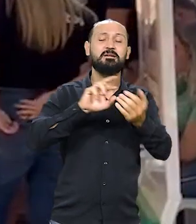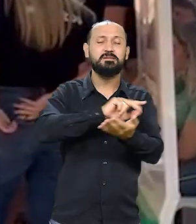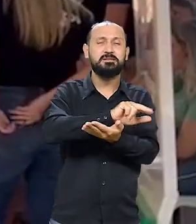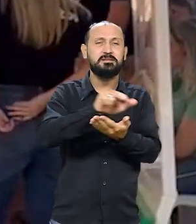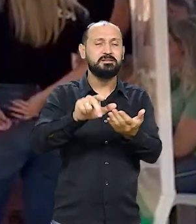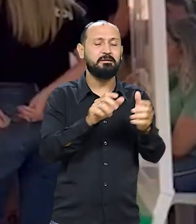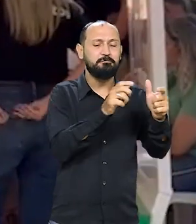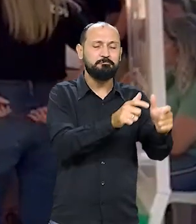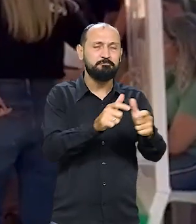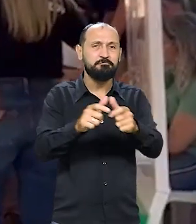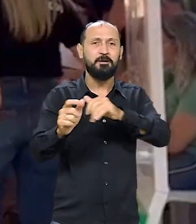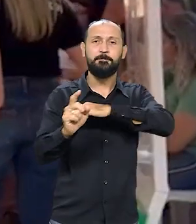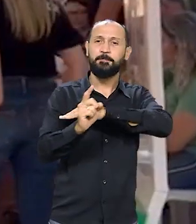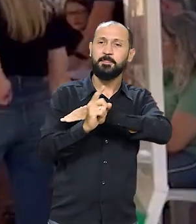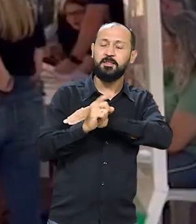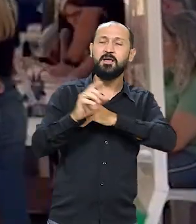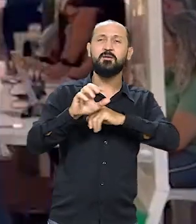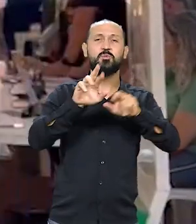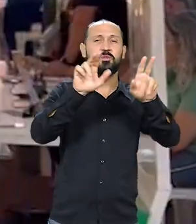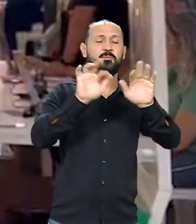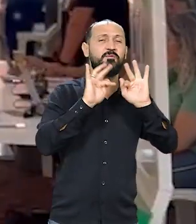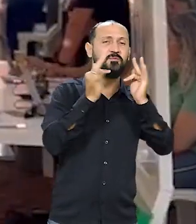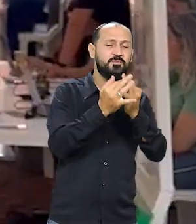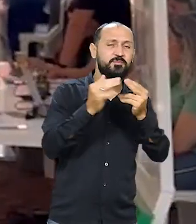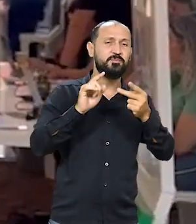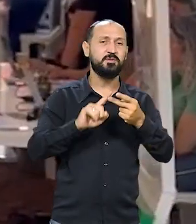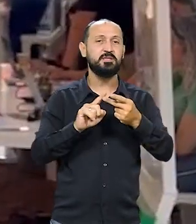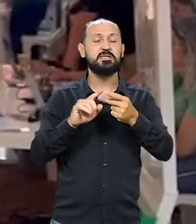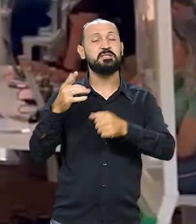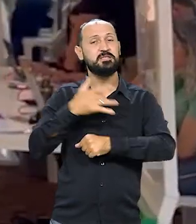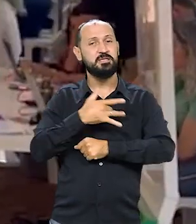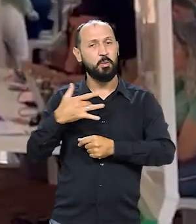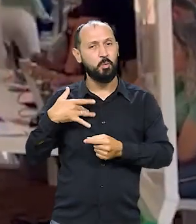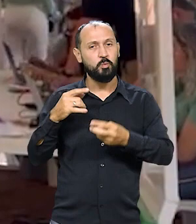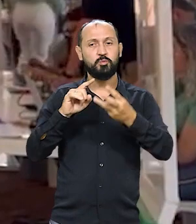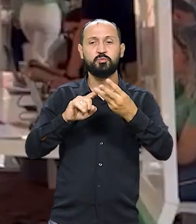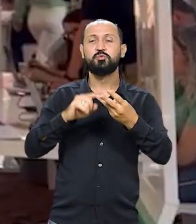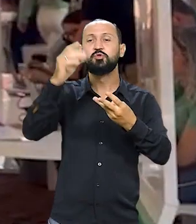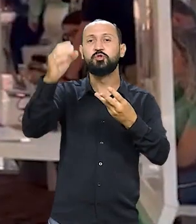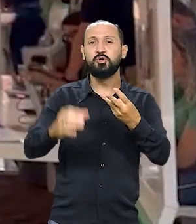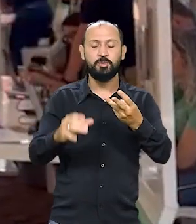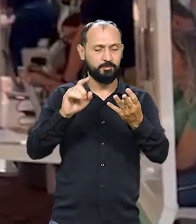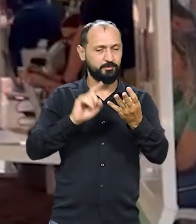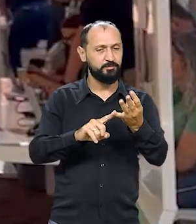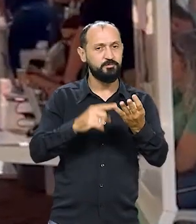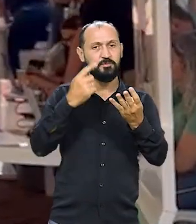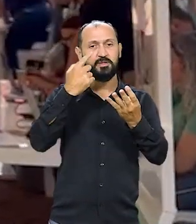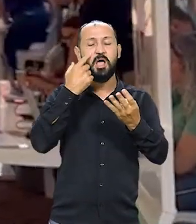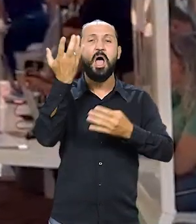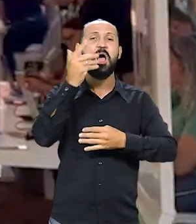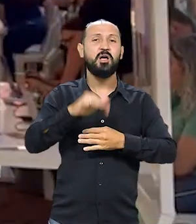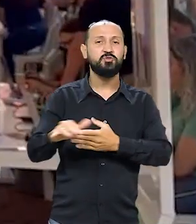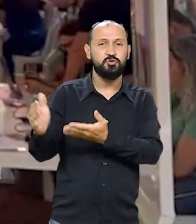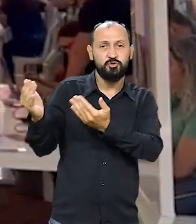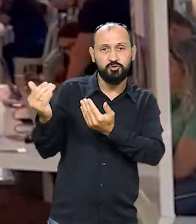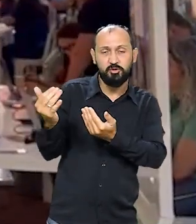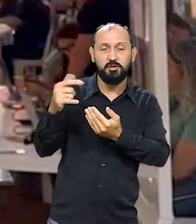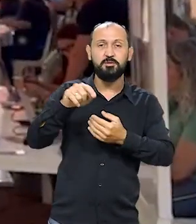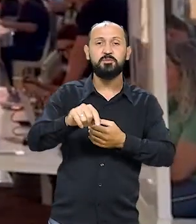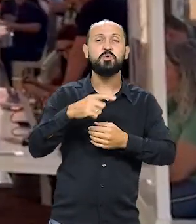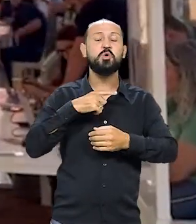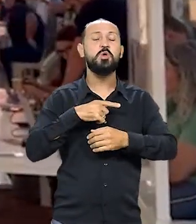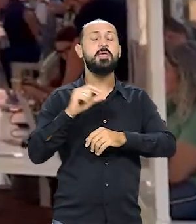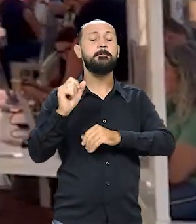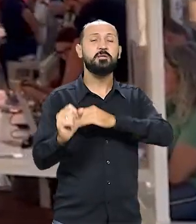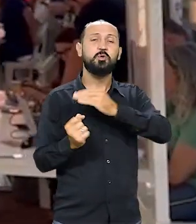nossas várias áreas de atuação. A área de família, de saúde, a área criminal, a parte de infância e juventude, a